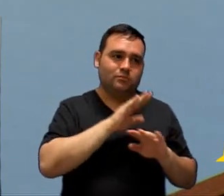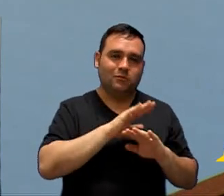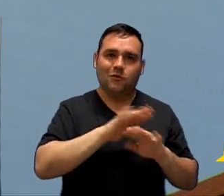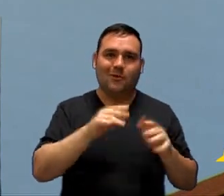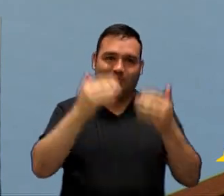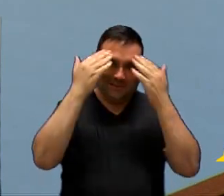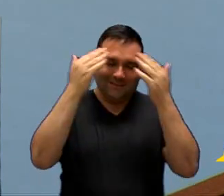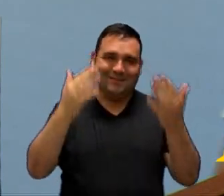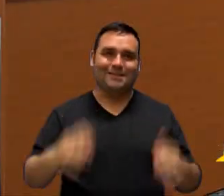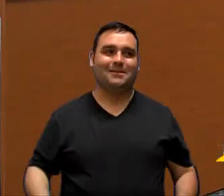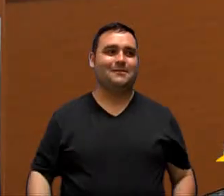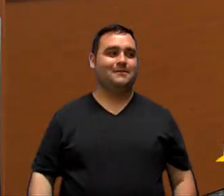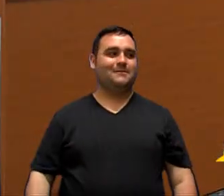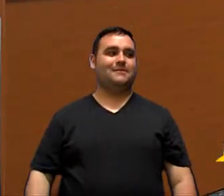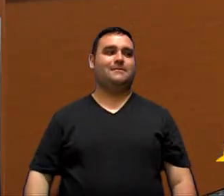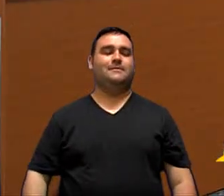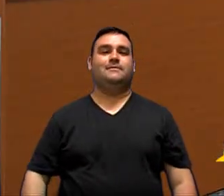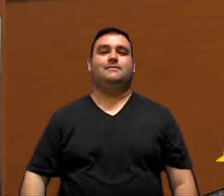isso. Obrigada, gente.